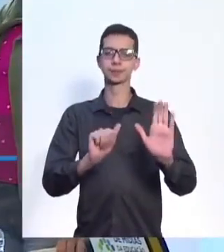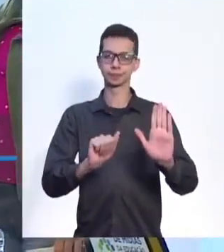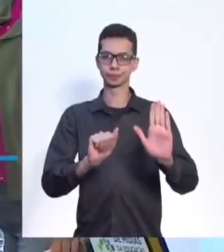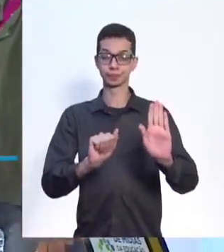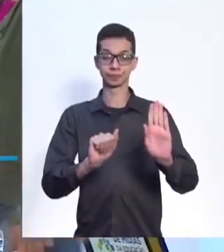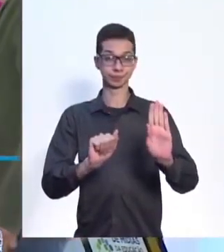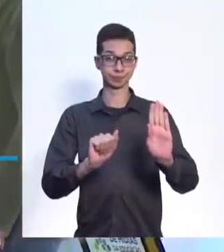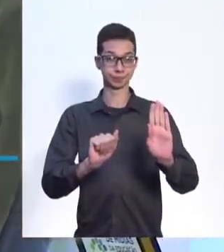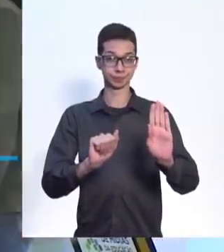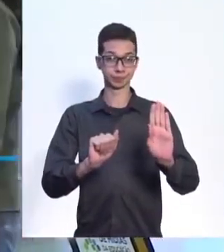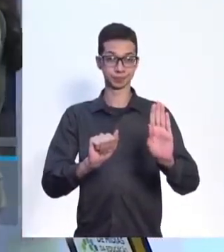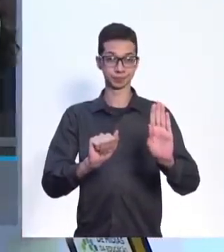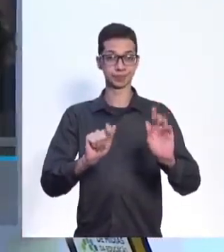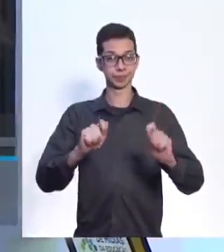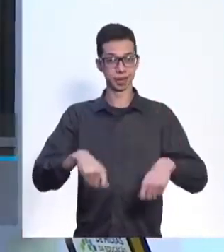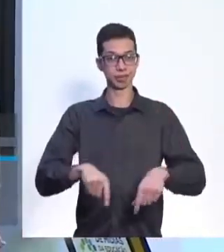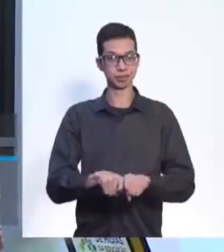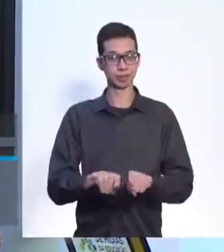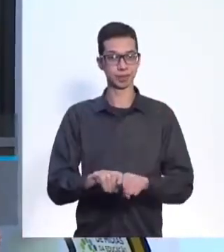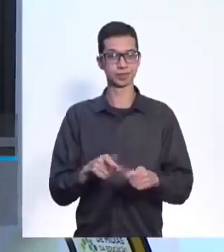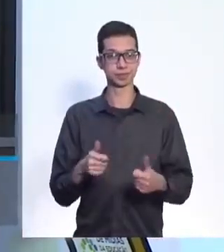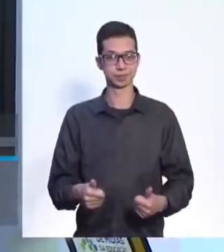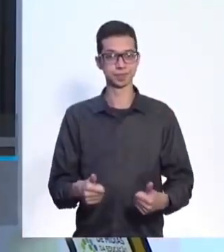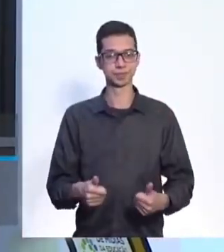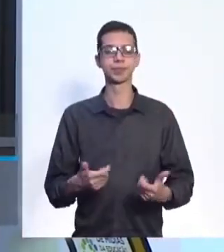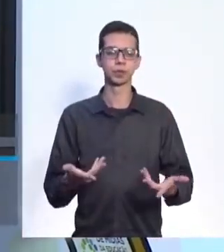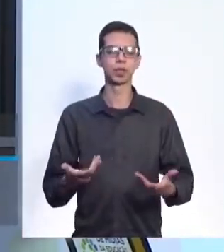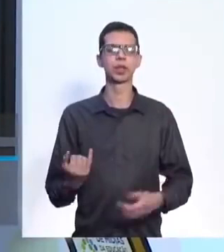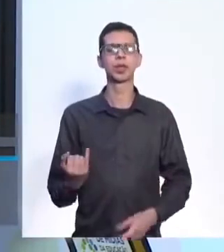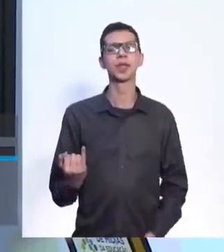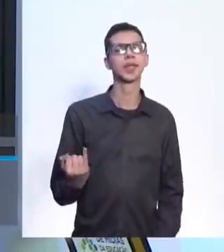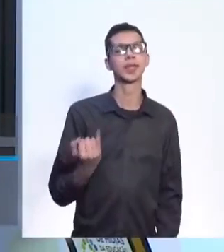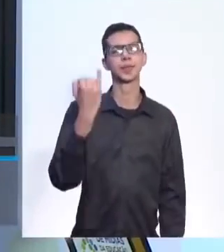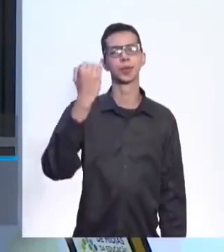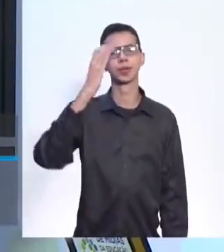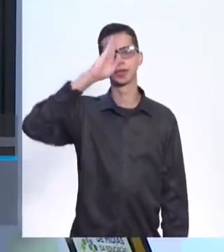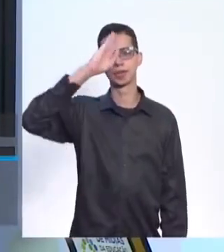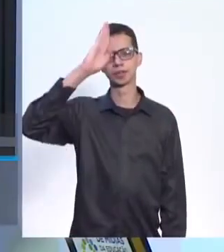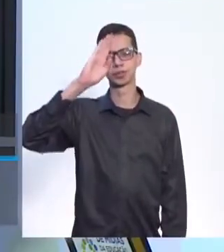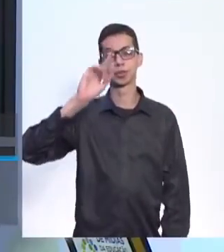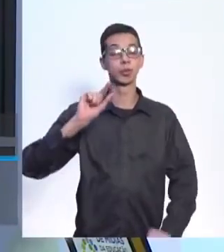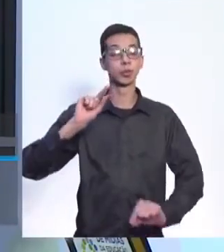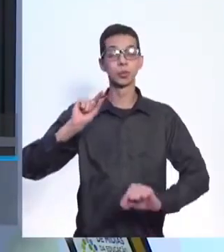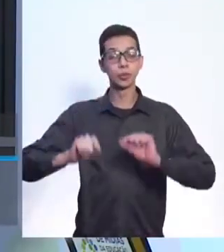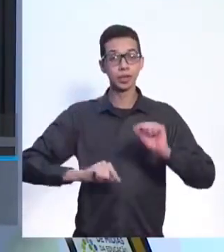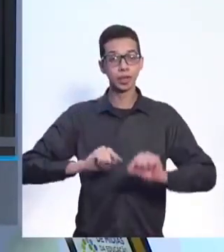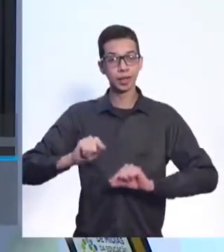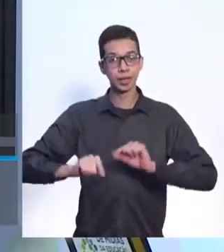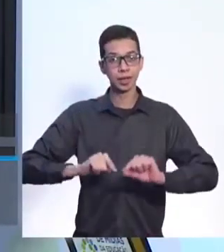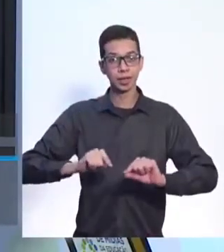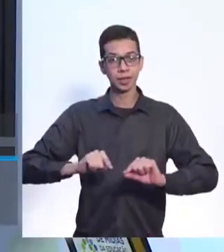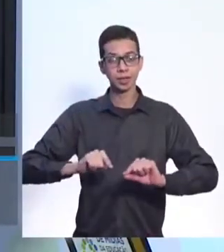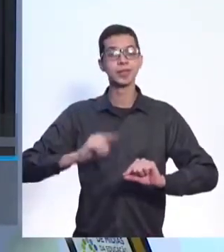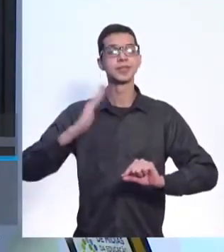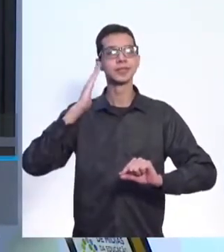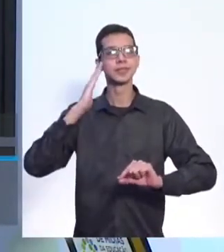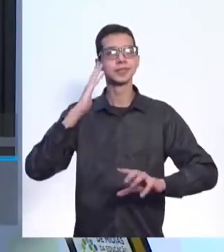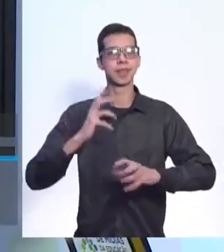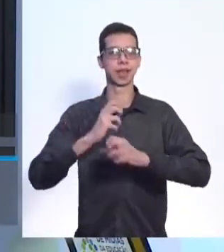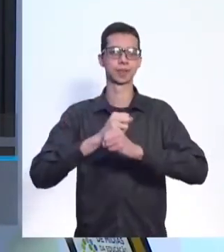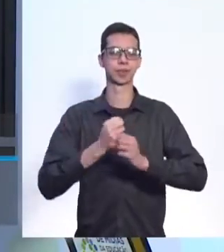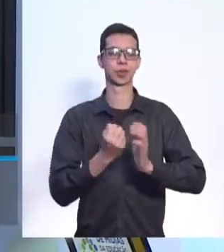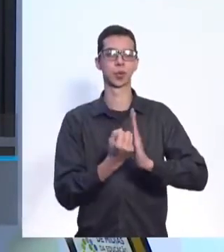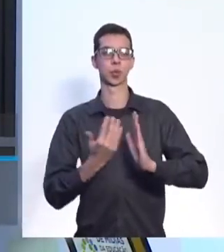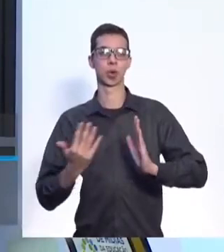A. Aí, o mais importante é eu saber calcular a quantidade de filas